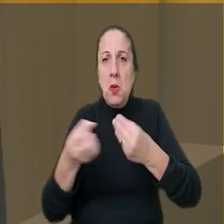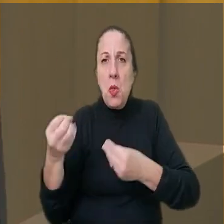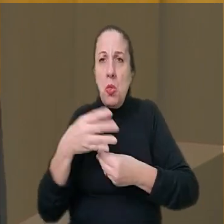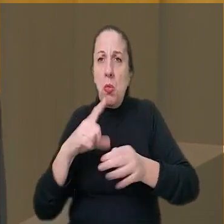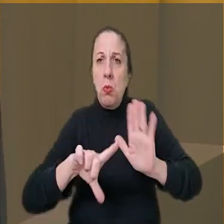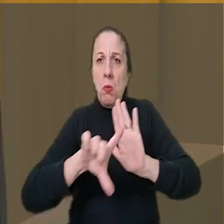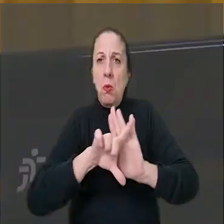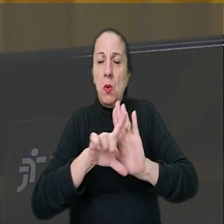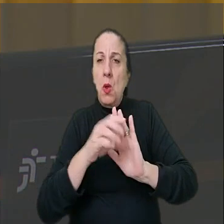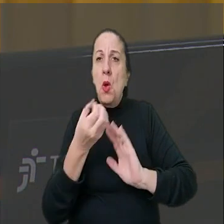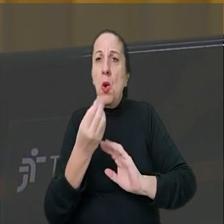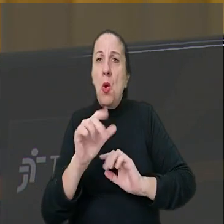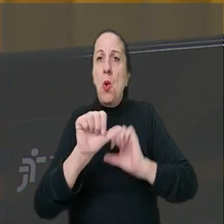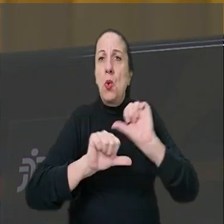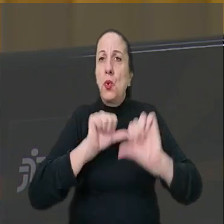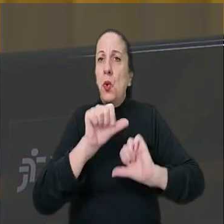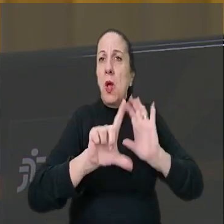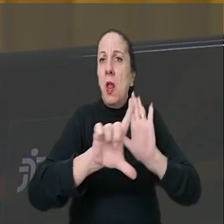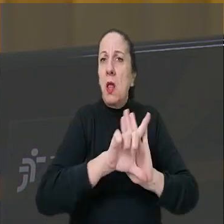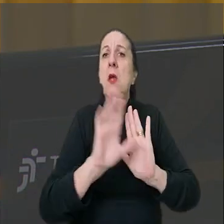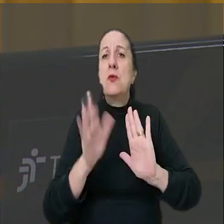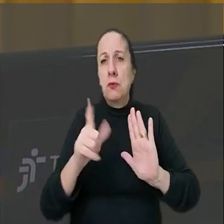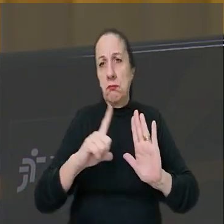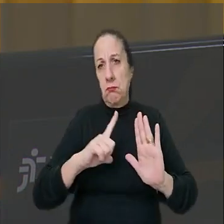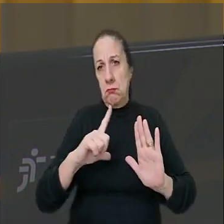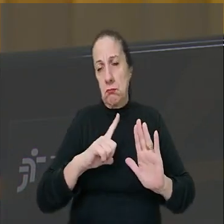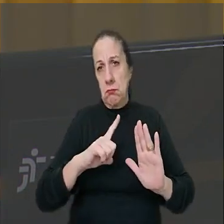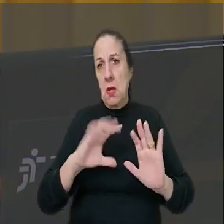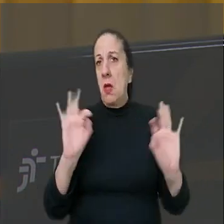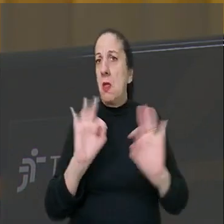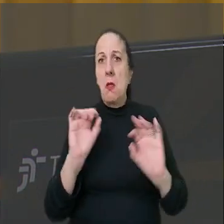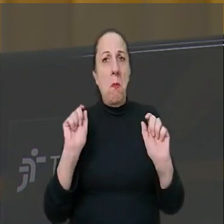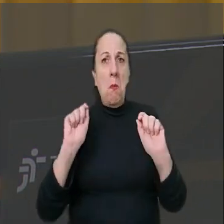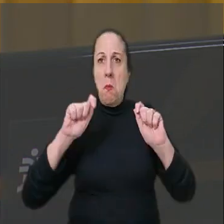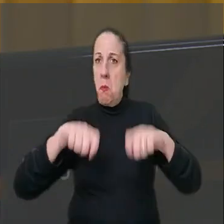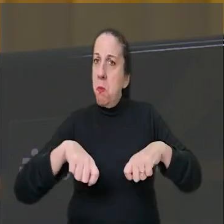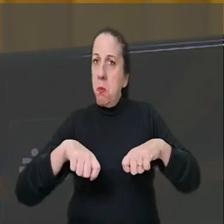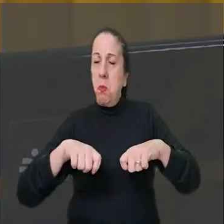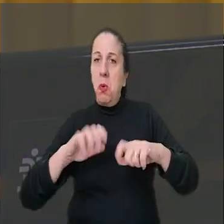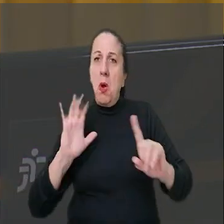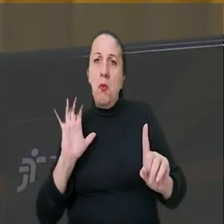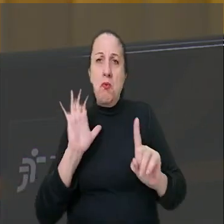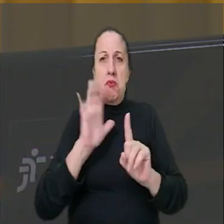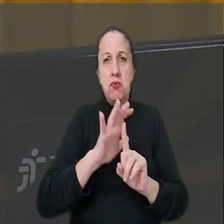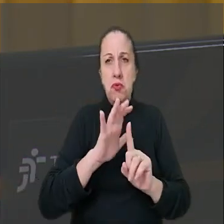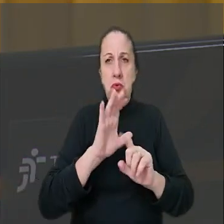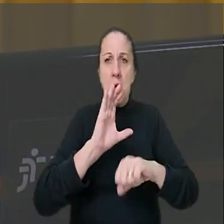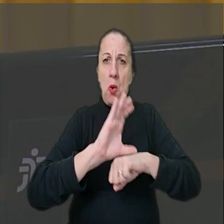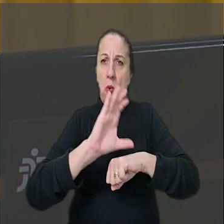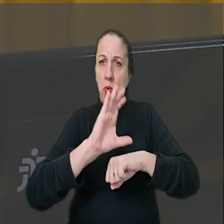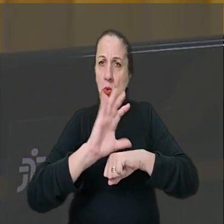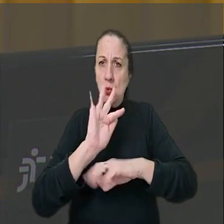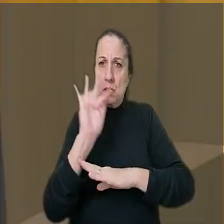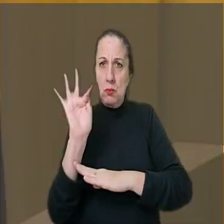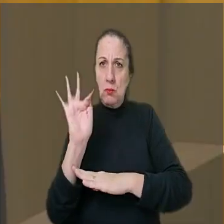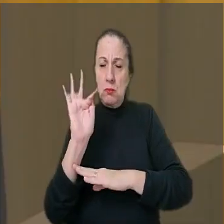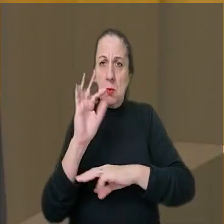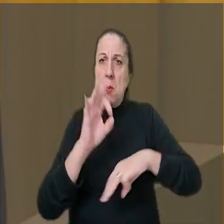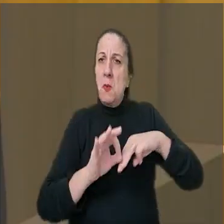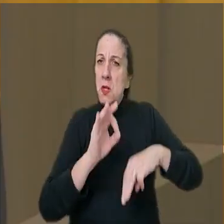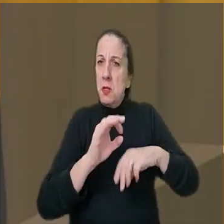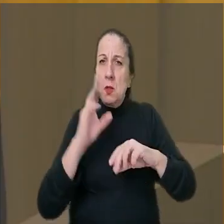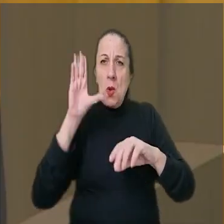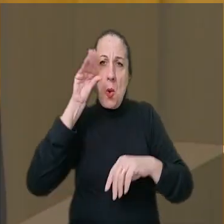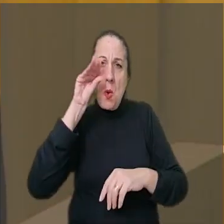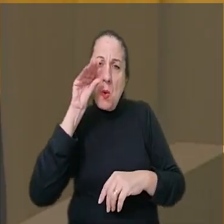aplicação de novas leis ou alterações de lei já existente, nem a uma possível afronta direta à Constituição. O